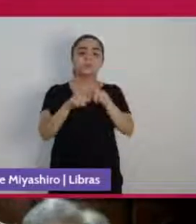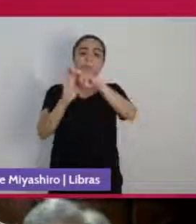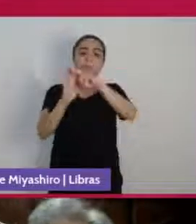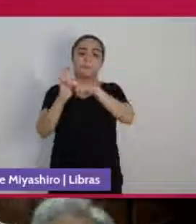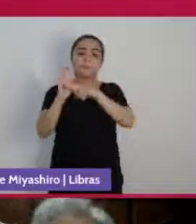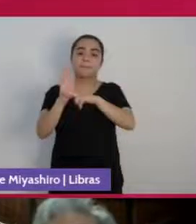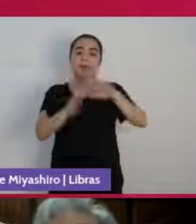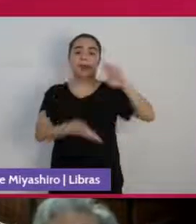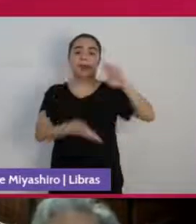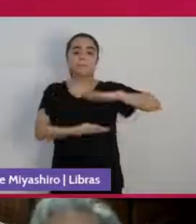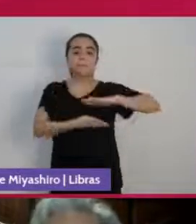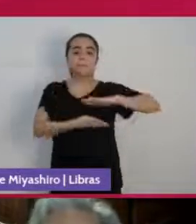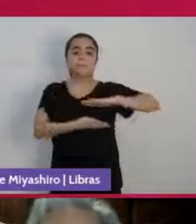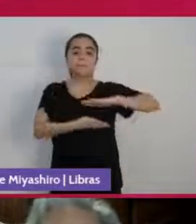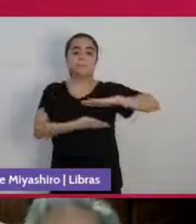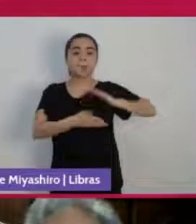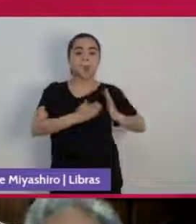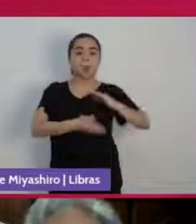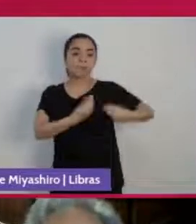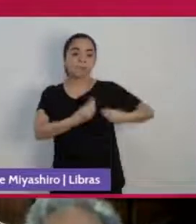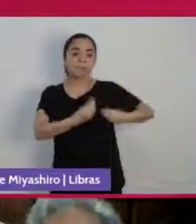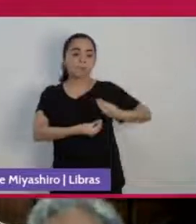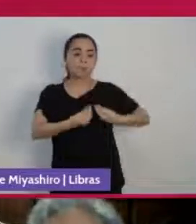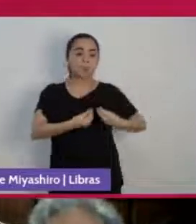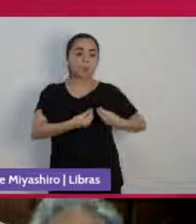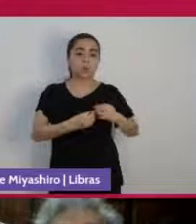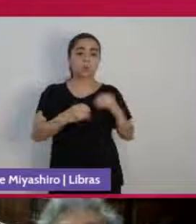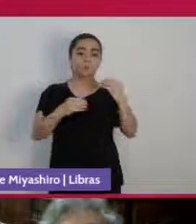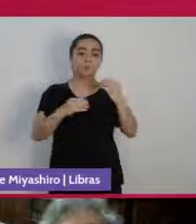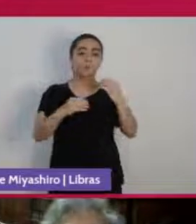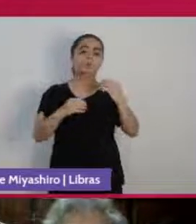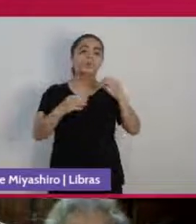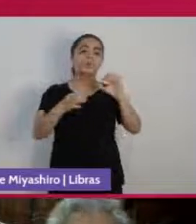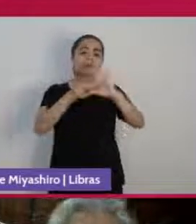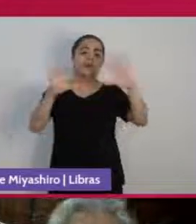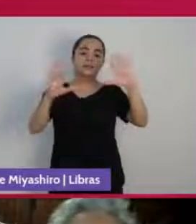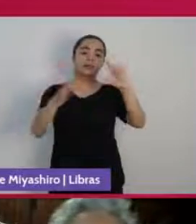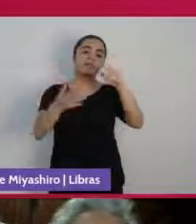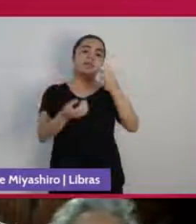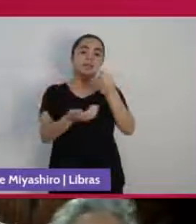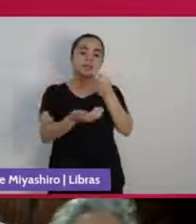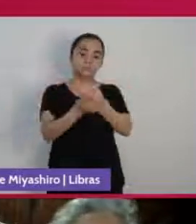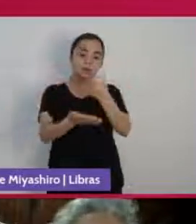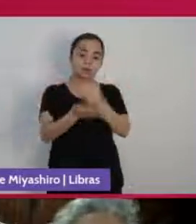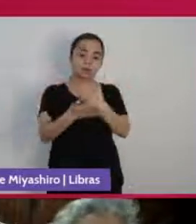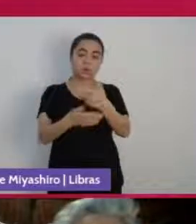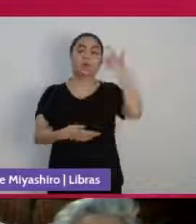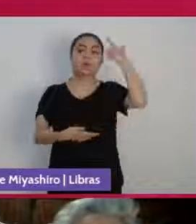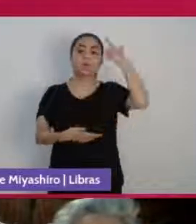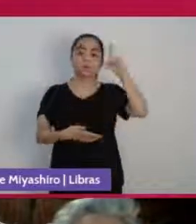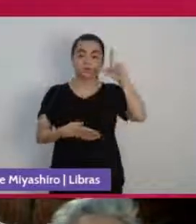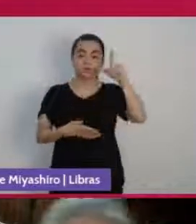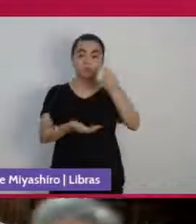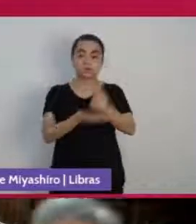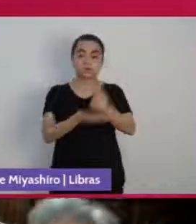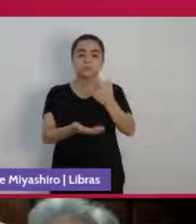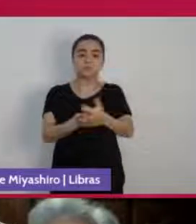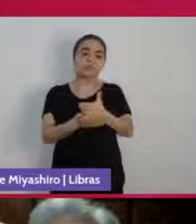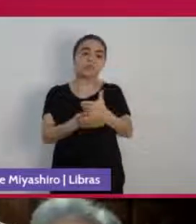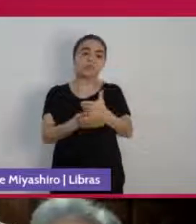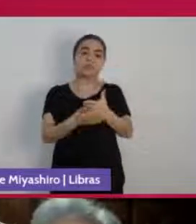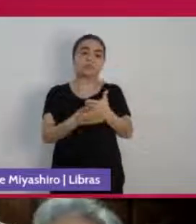em Mamografia, esse disponível no mercado. Então, vocês conseguem encontrar nas